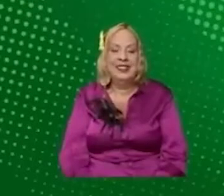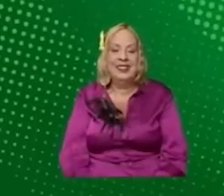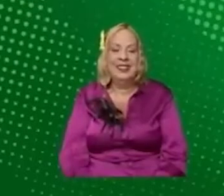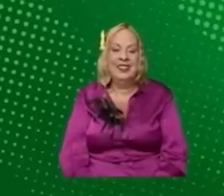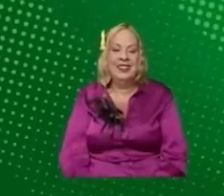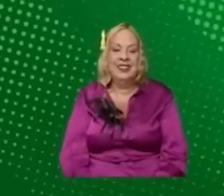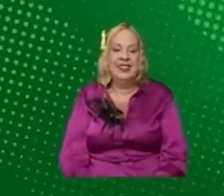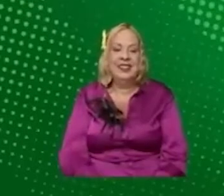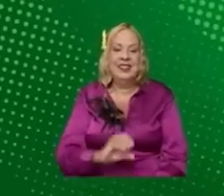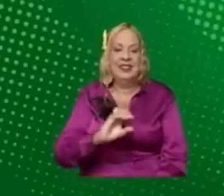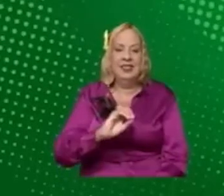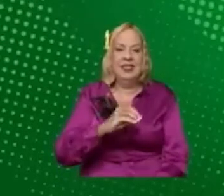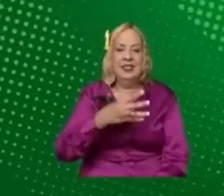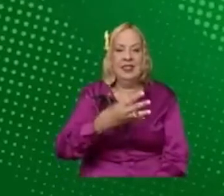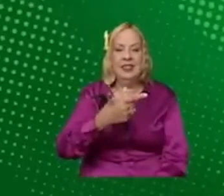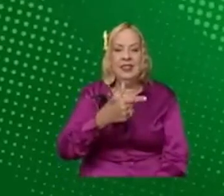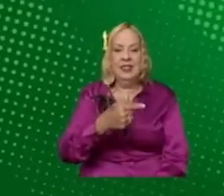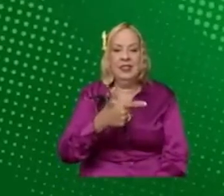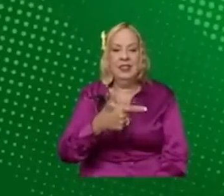Parabéns,